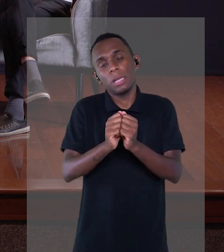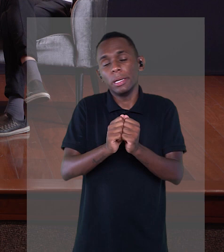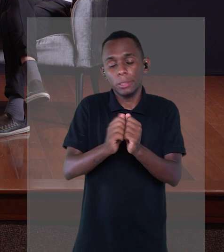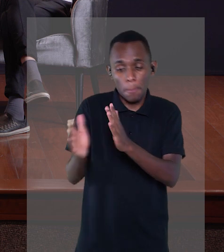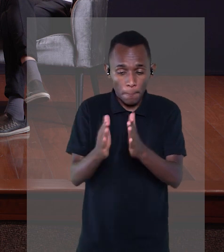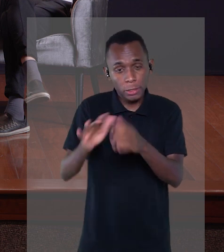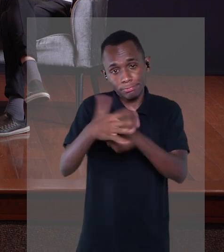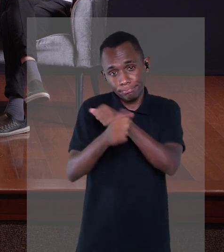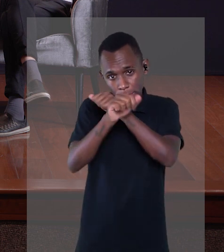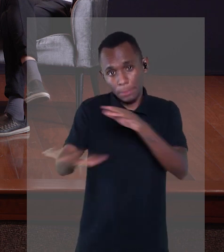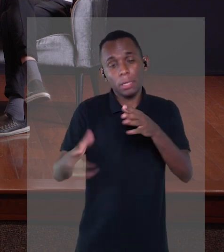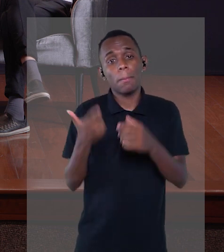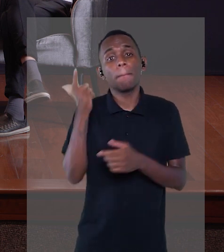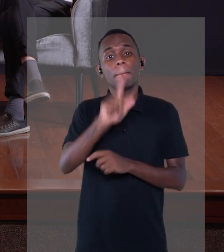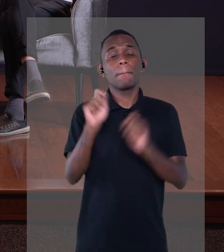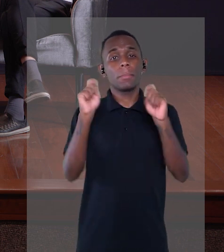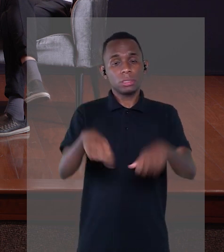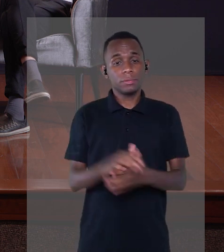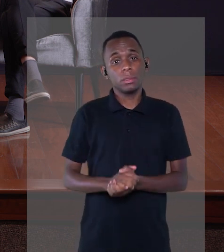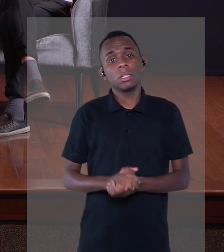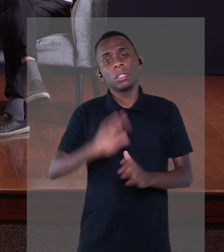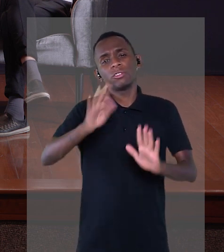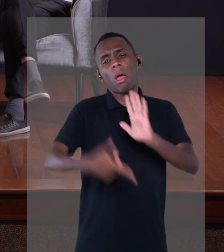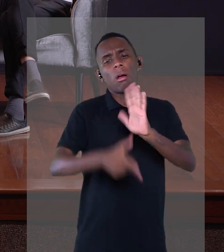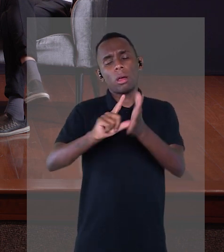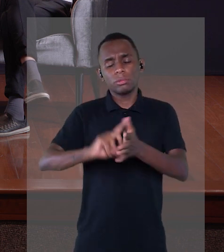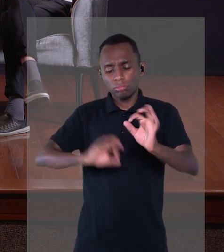Tinha essa coisa, a gente já tinha feito uma canção e tal.